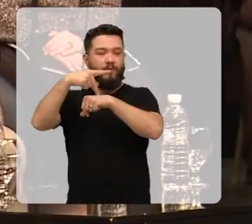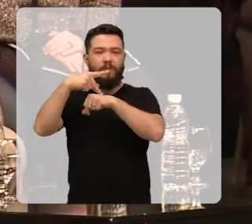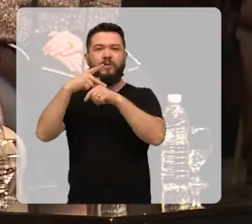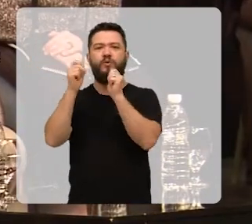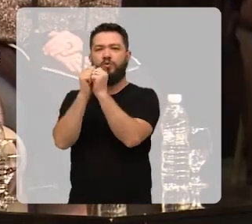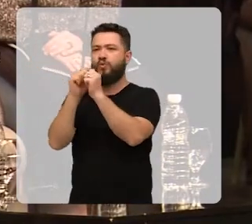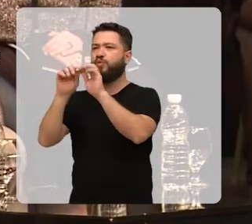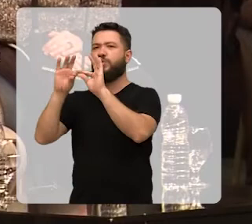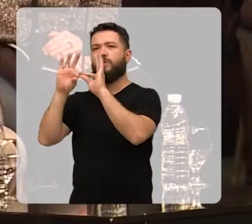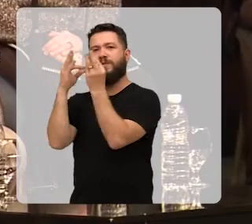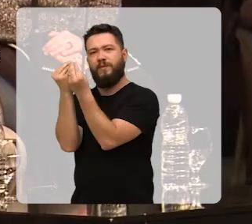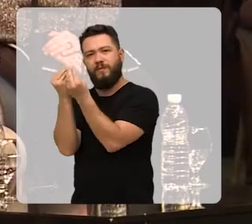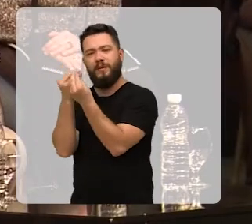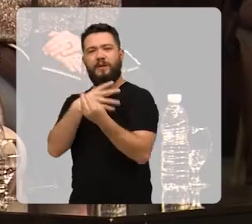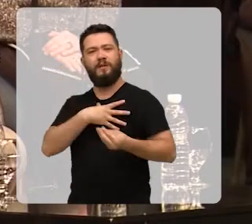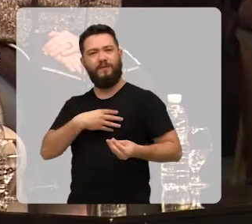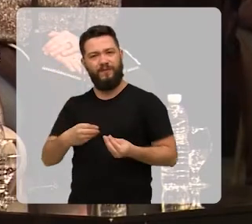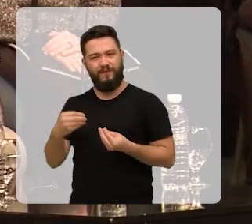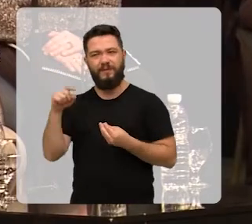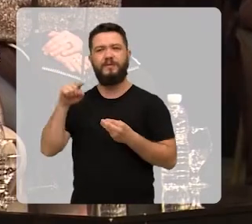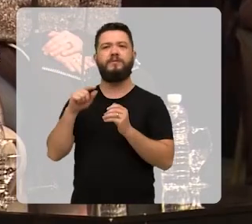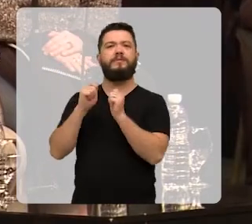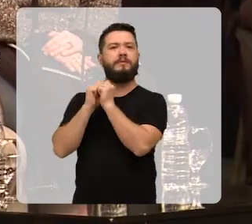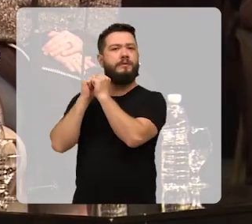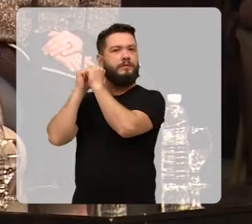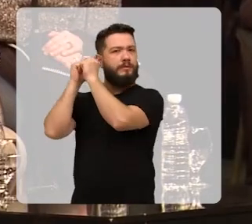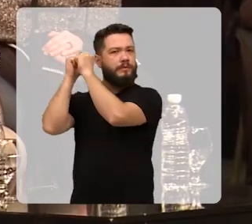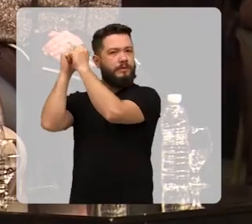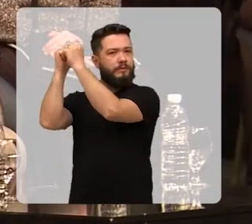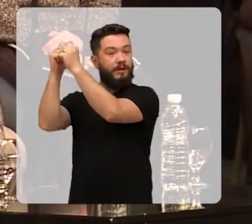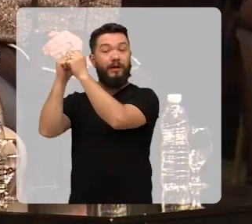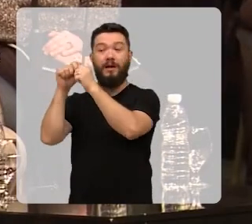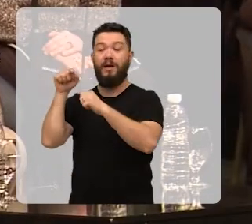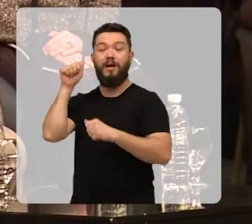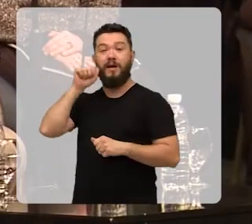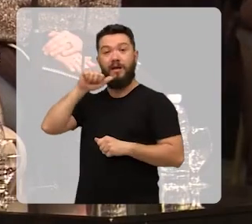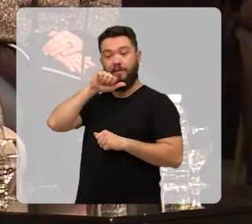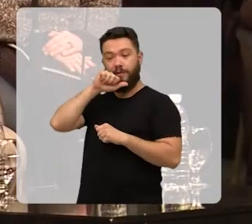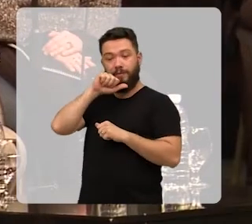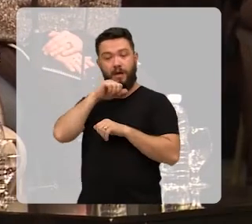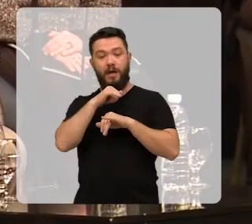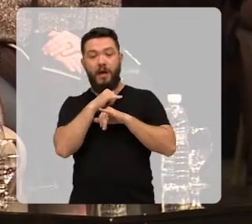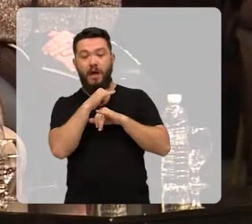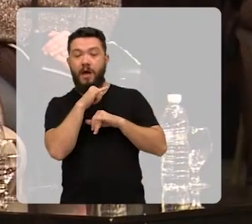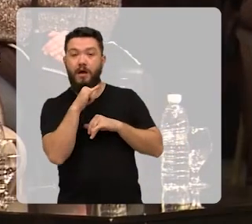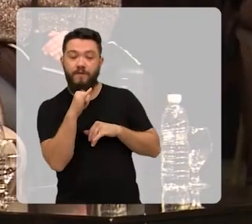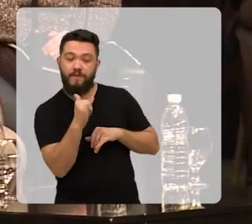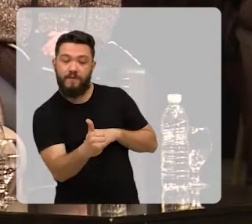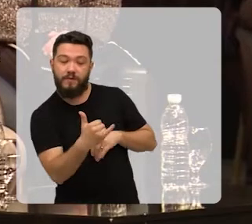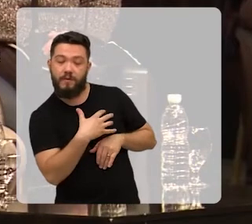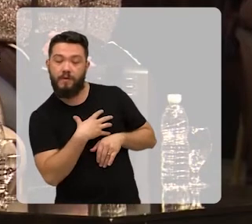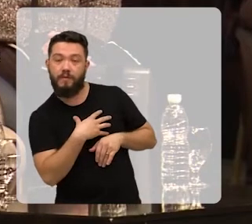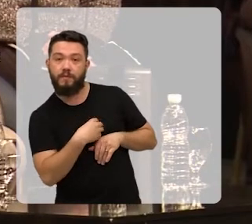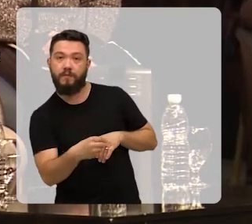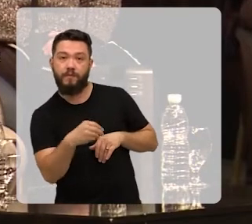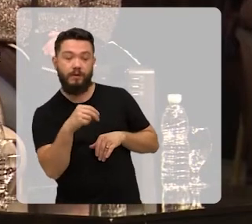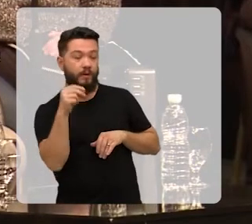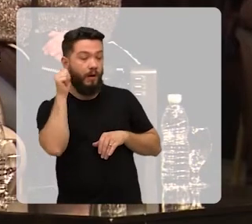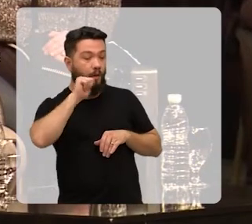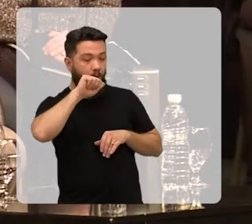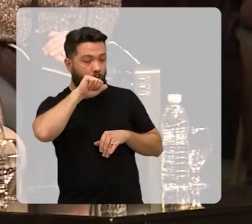suas filhas inclusive que ela havia contado para as meninas em Begum Belsen que a sua mãe tinha